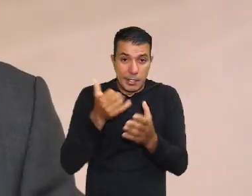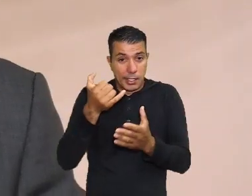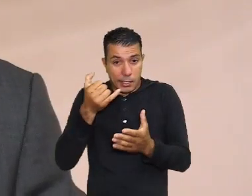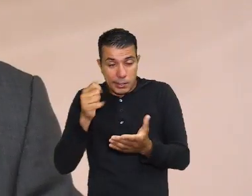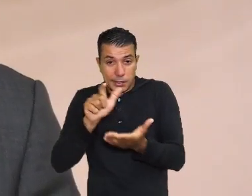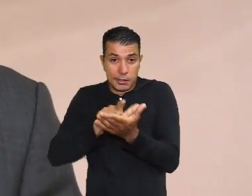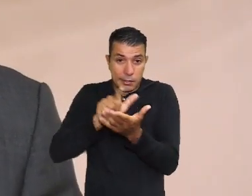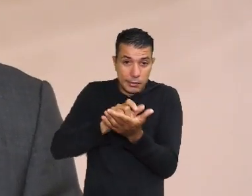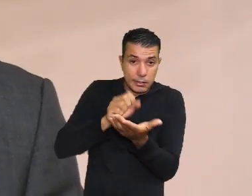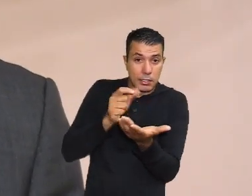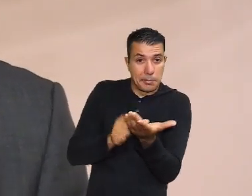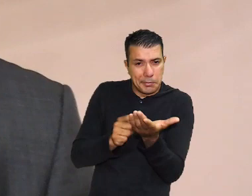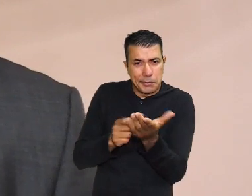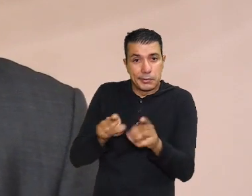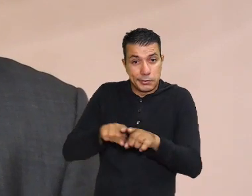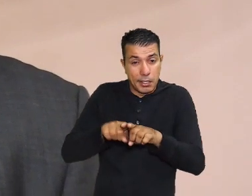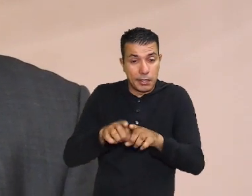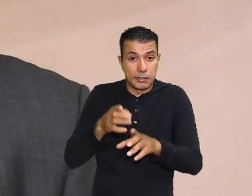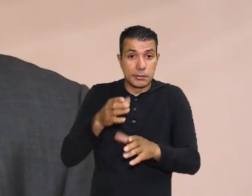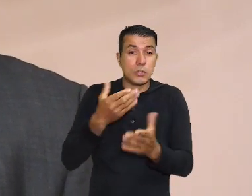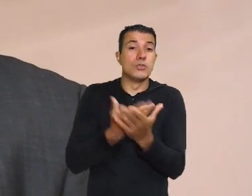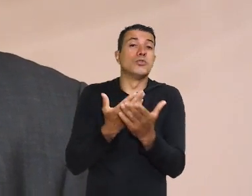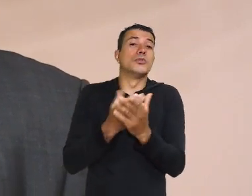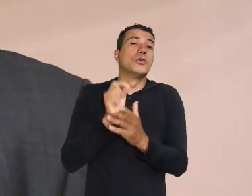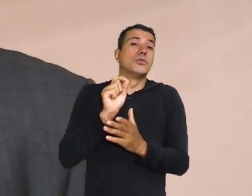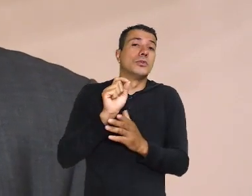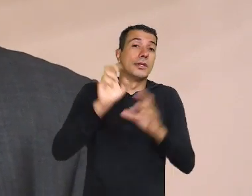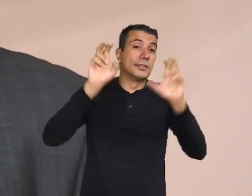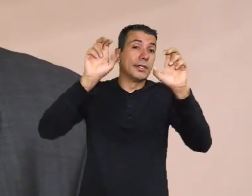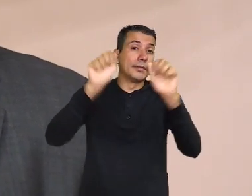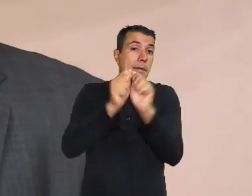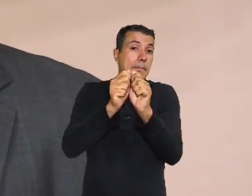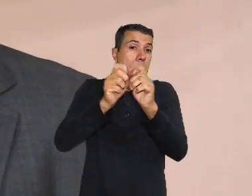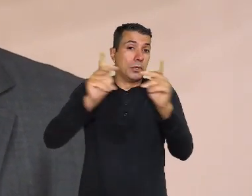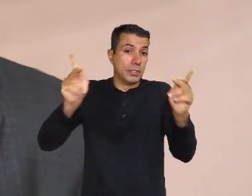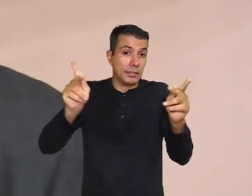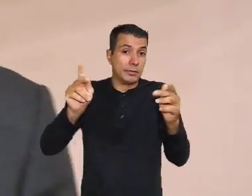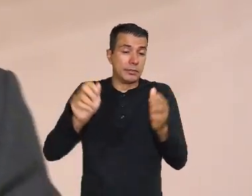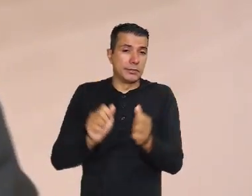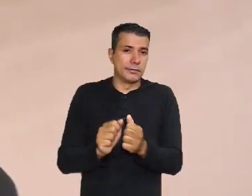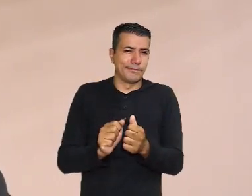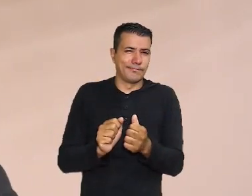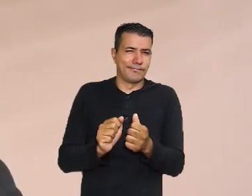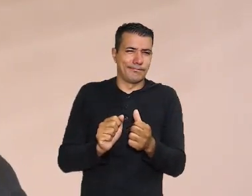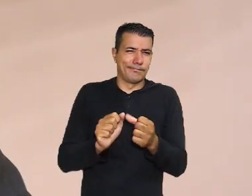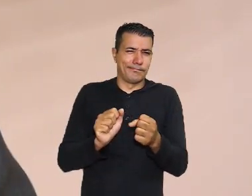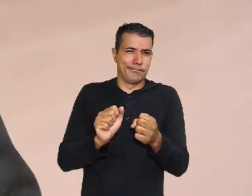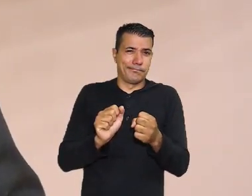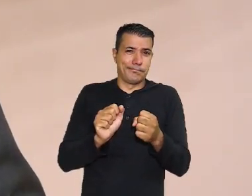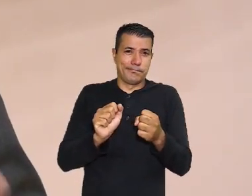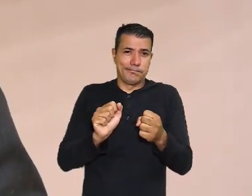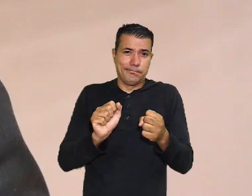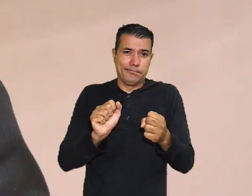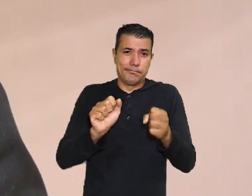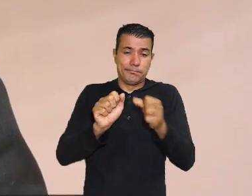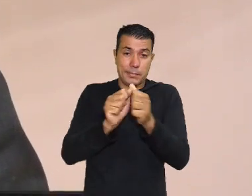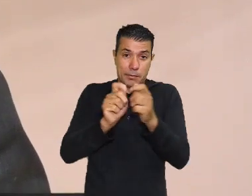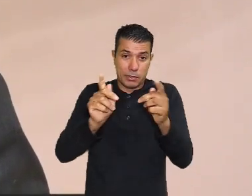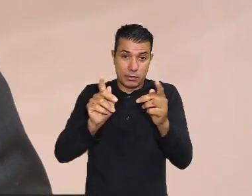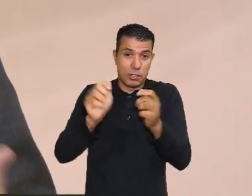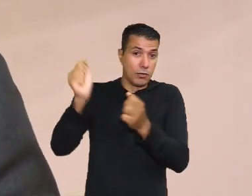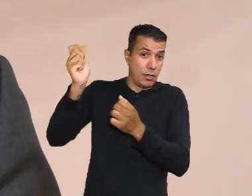o seu aplicativo, nós vamos começar a estudar os temas do Apocalipse. Nós sabemos que o Apocalipse ele tem se